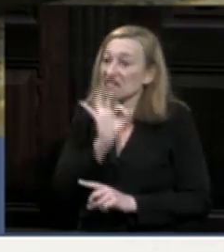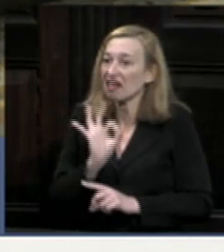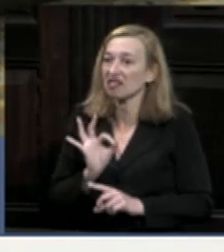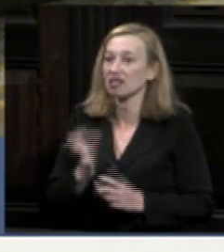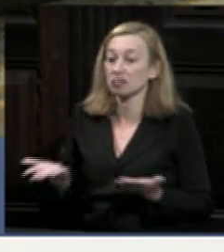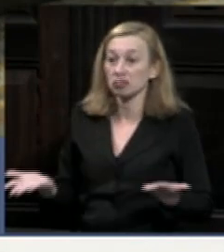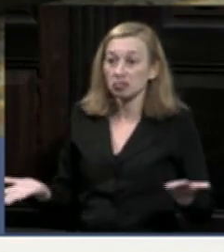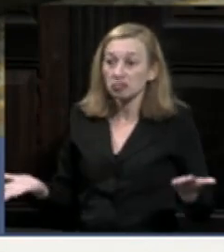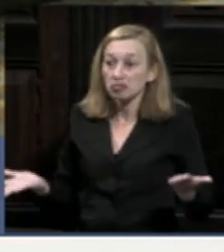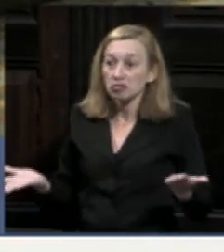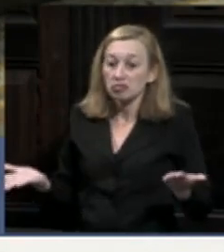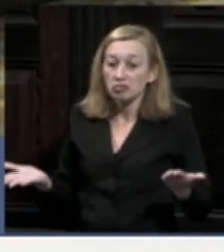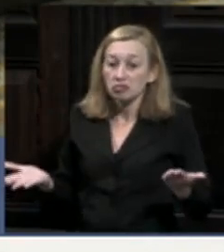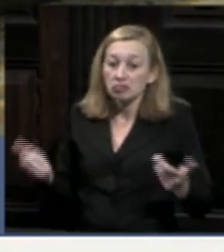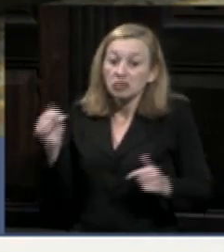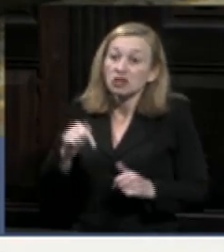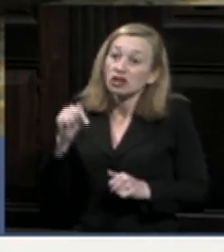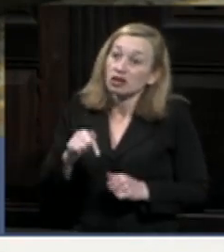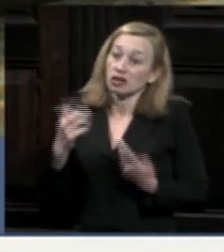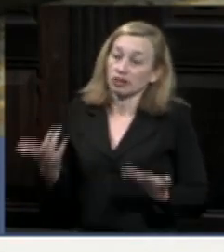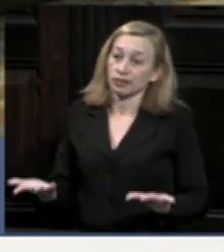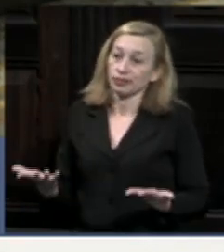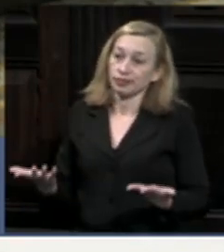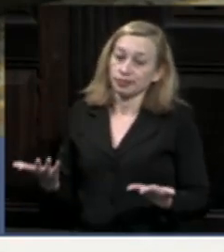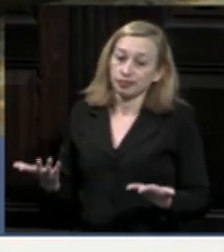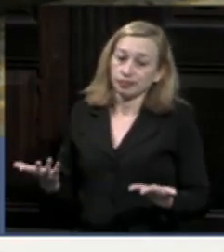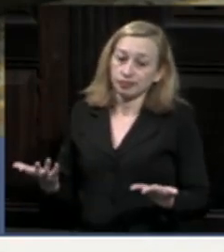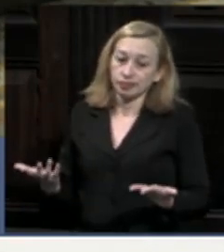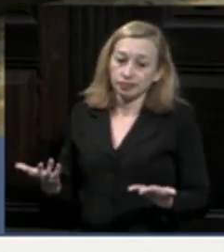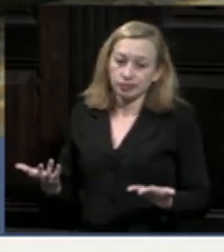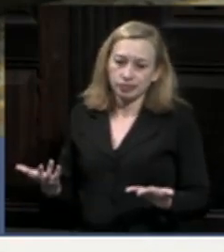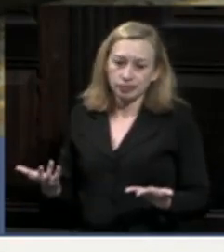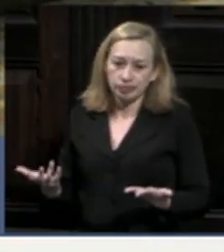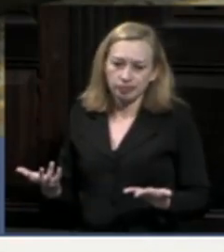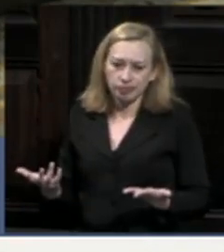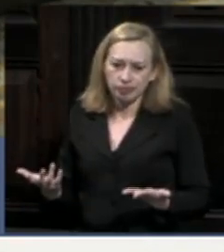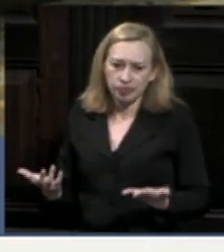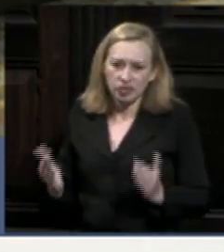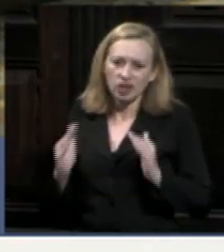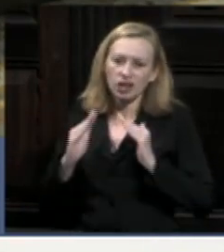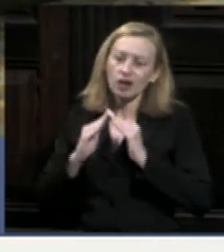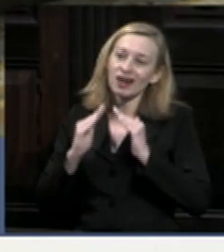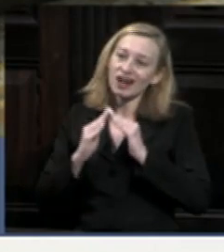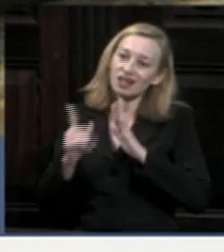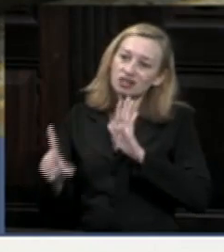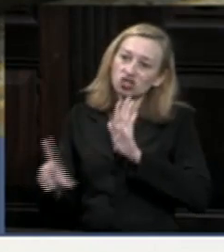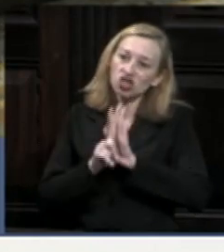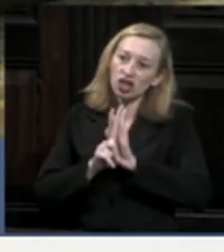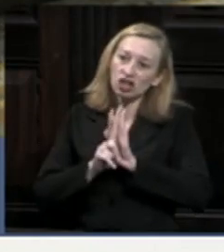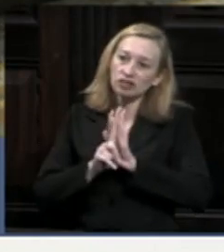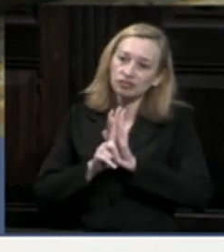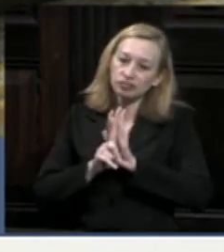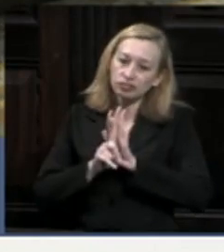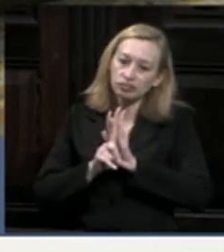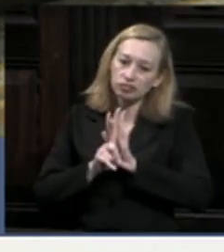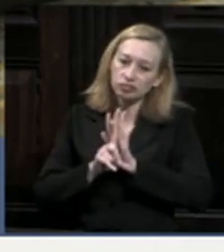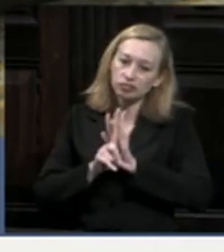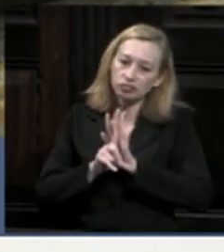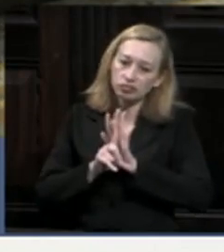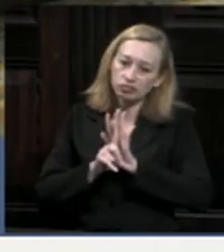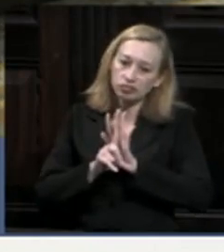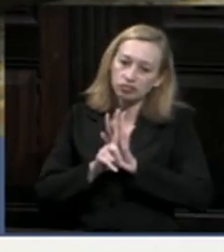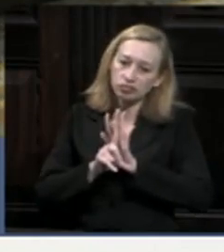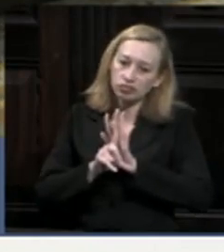isso aqui é uma casa de leis devia ser uma